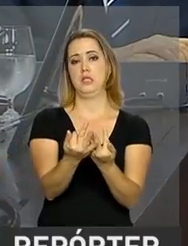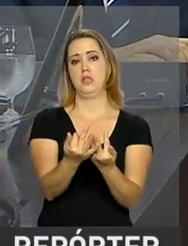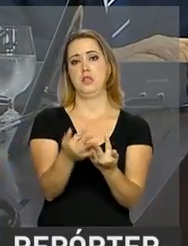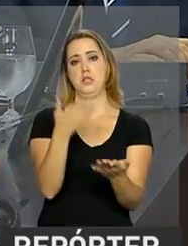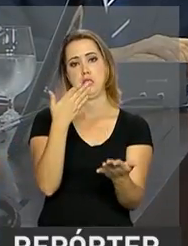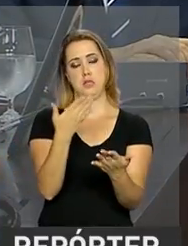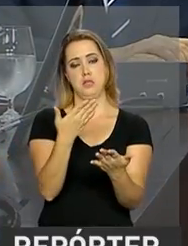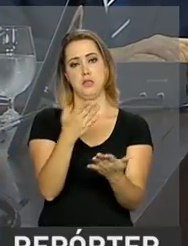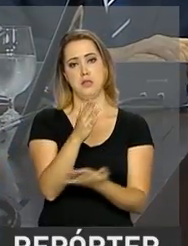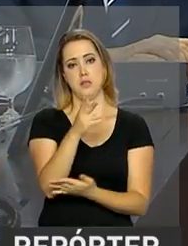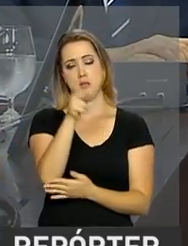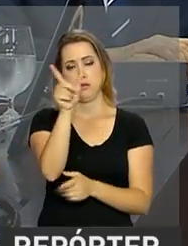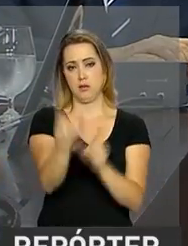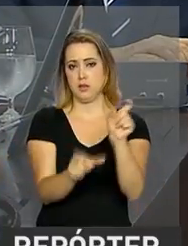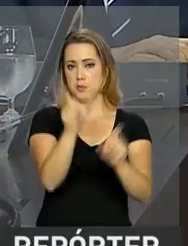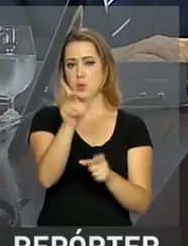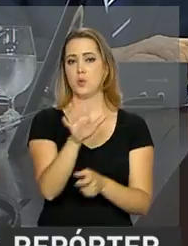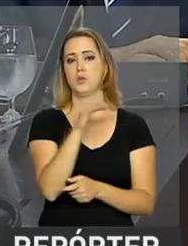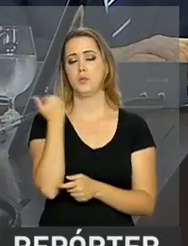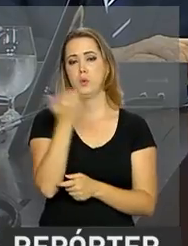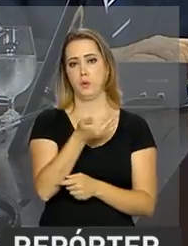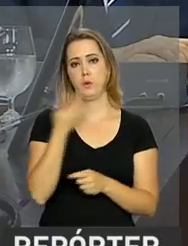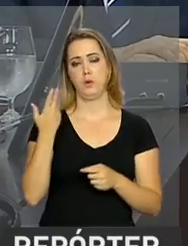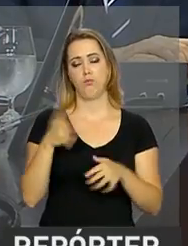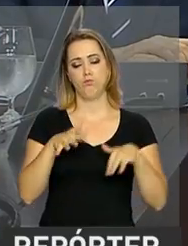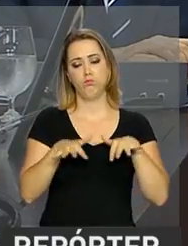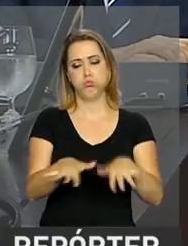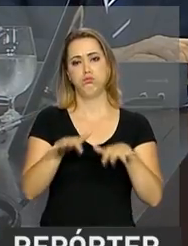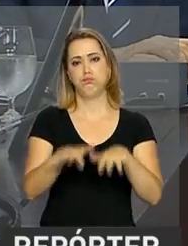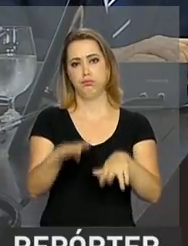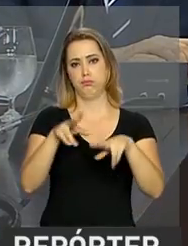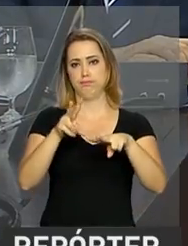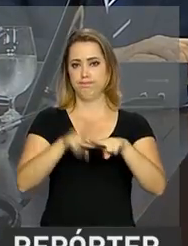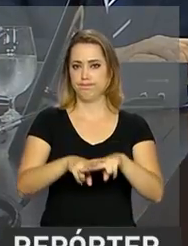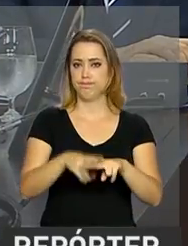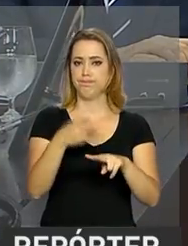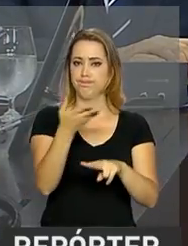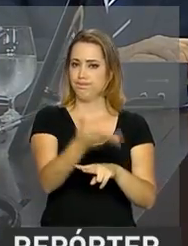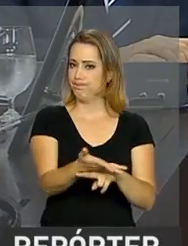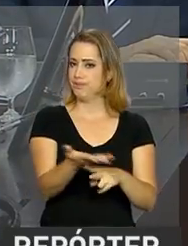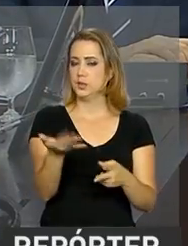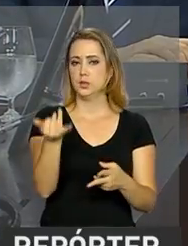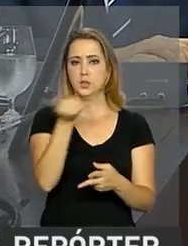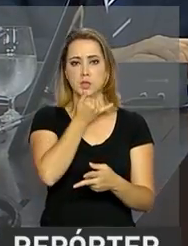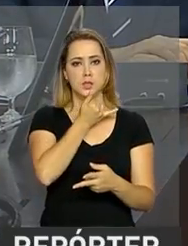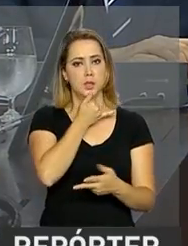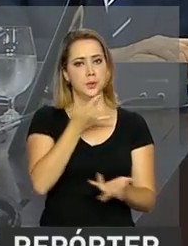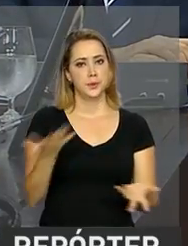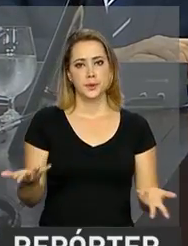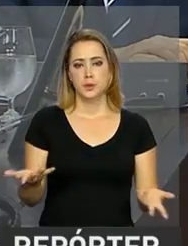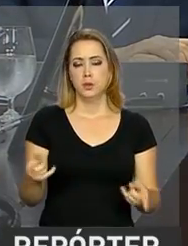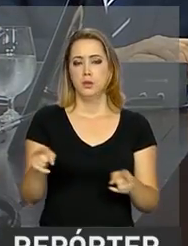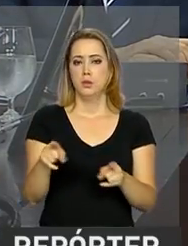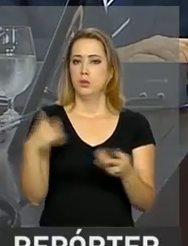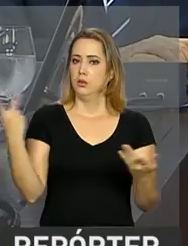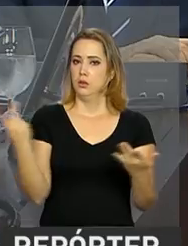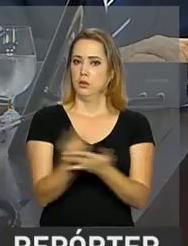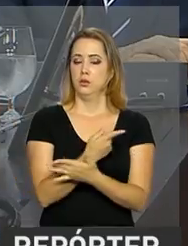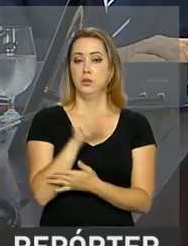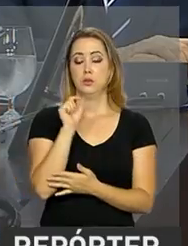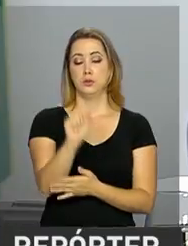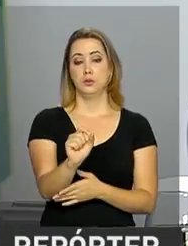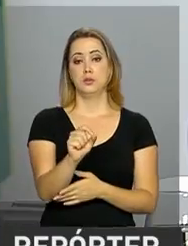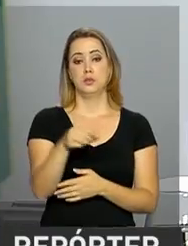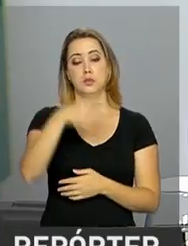os seus entes né nessas nesse terrível Episódio eh de